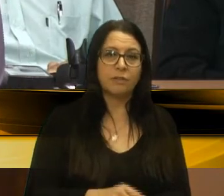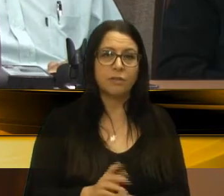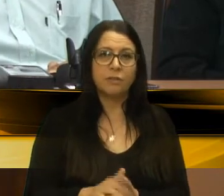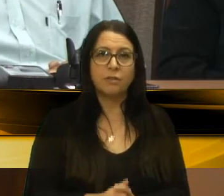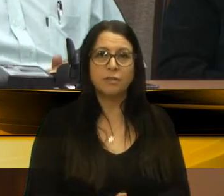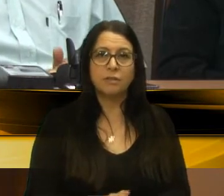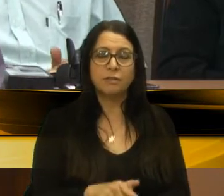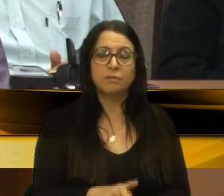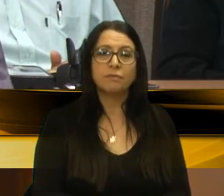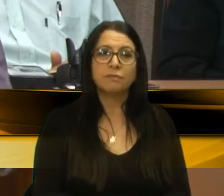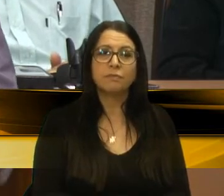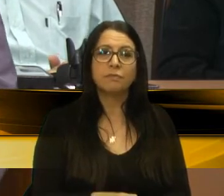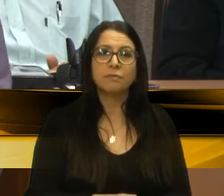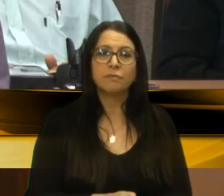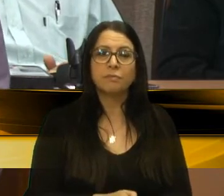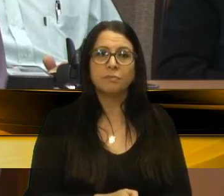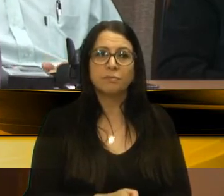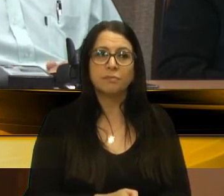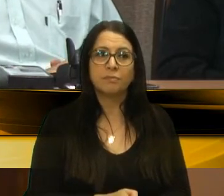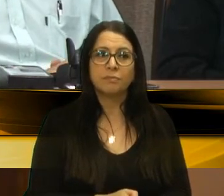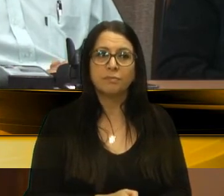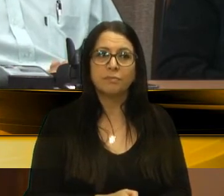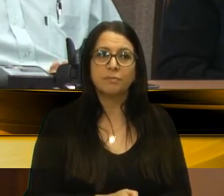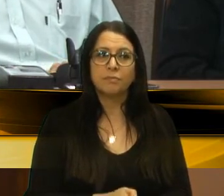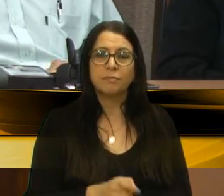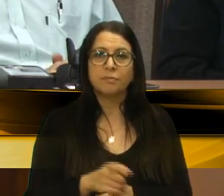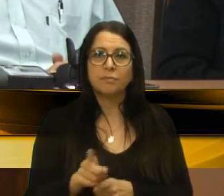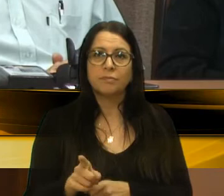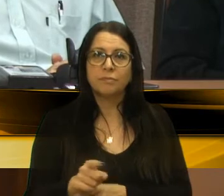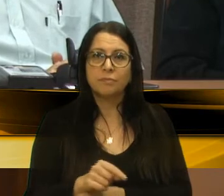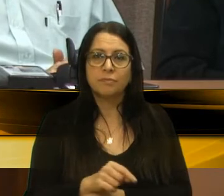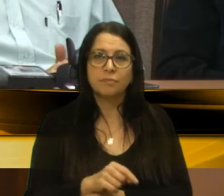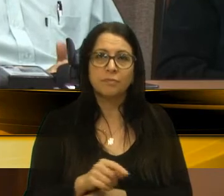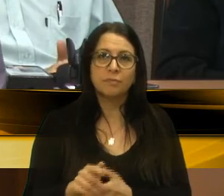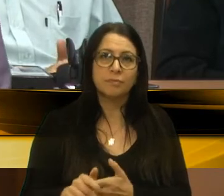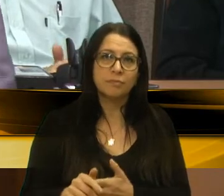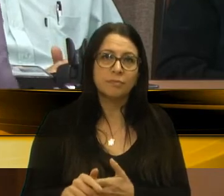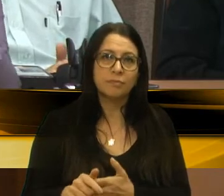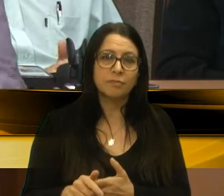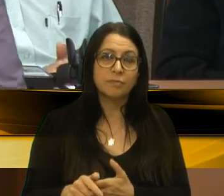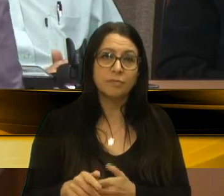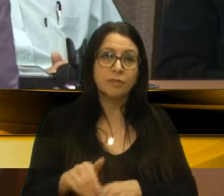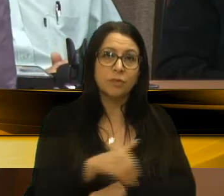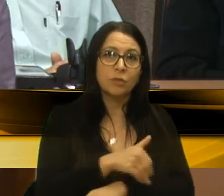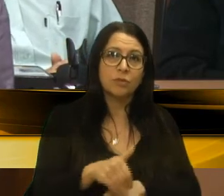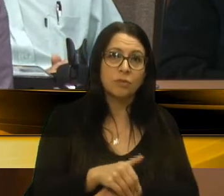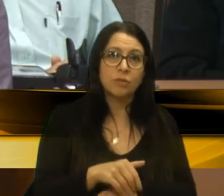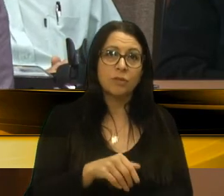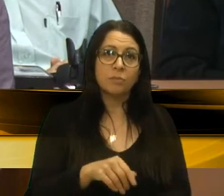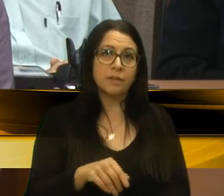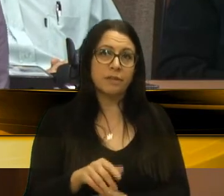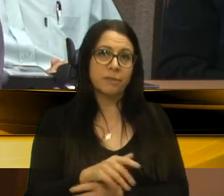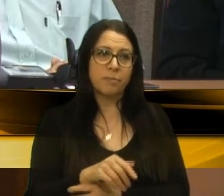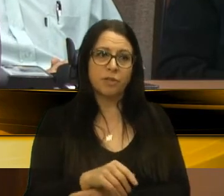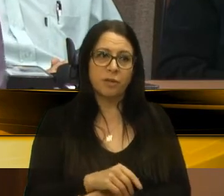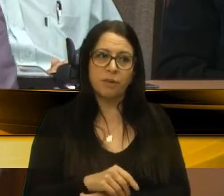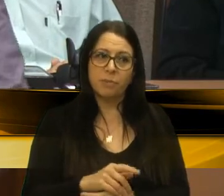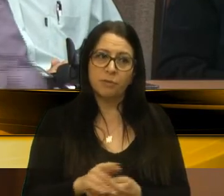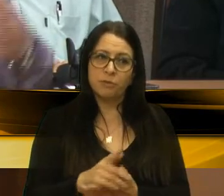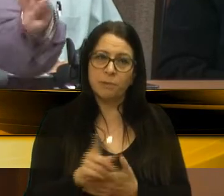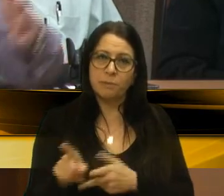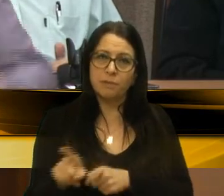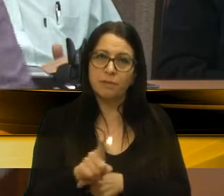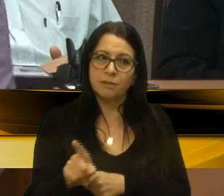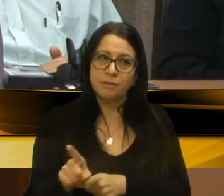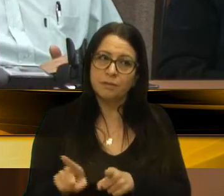o objetivo, até o pessoal da minha assessoria tinha pedido para incluir. A rodovia São Vendelino disse, não, isso aqui não vamos incluir, porque isso aqui vai ser